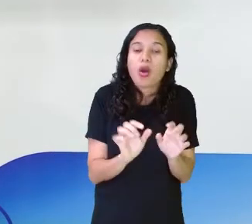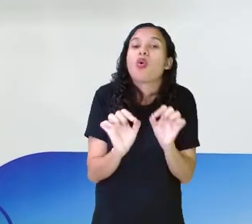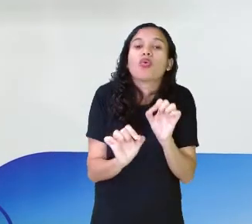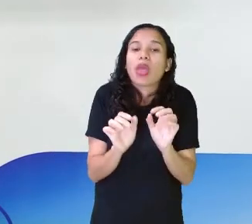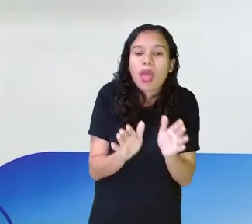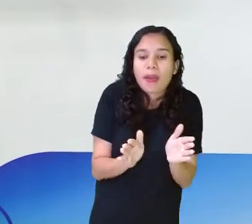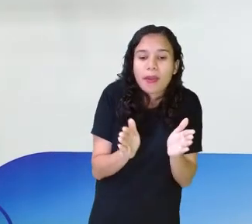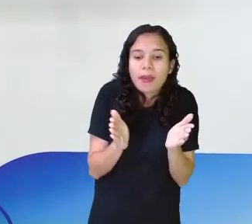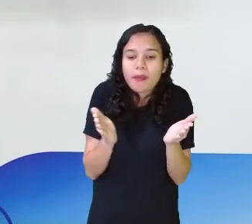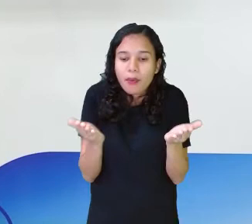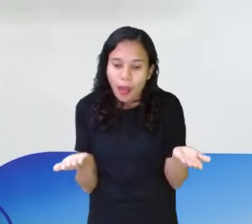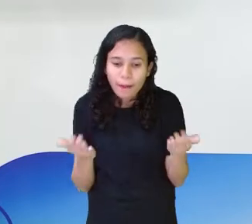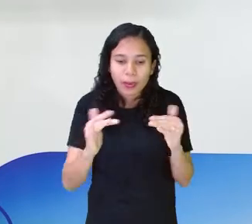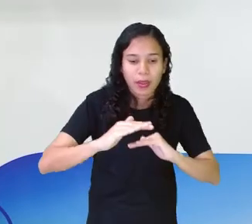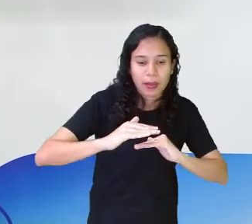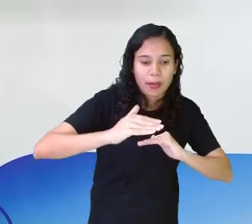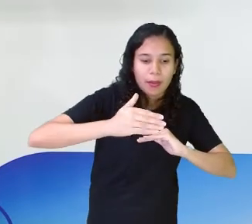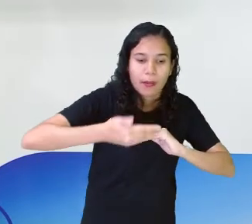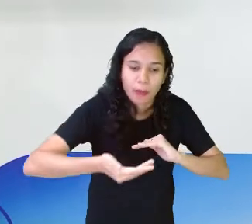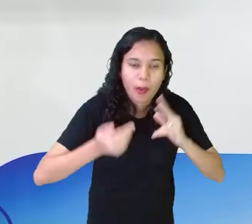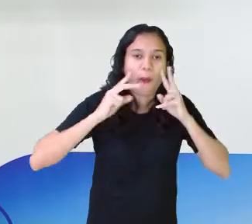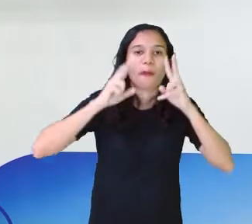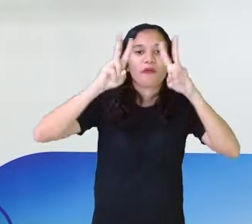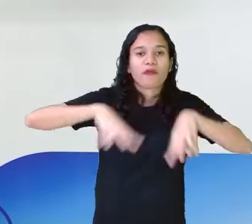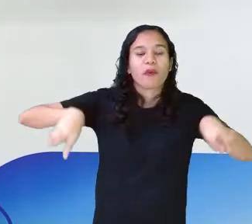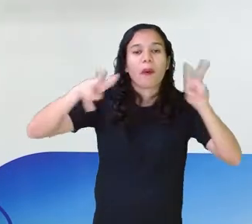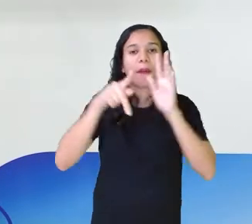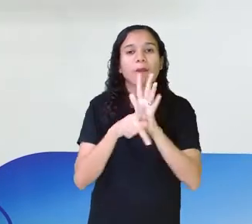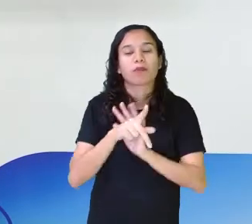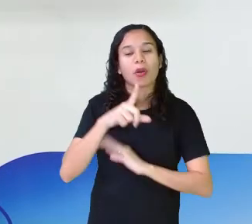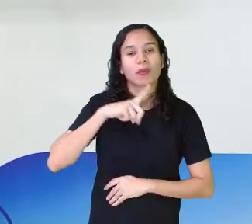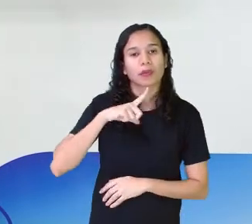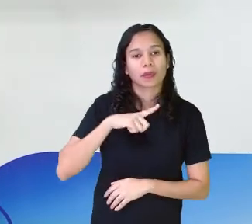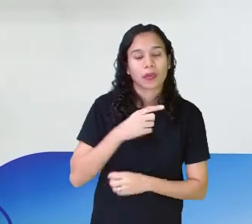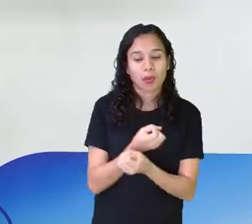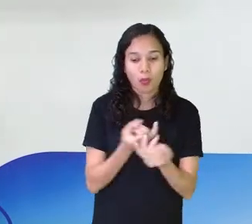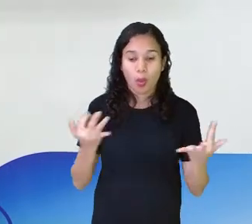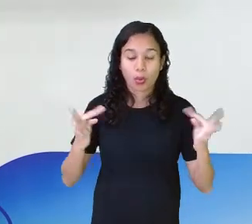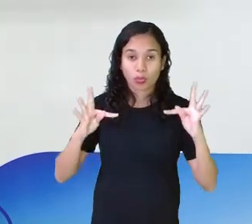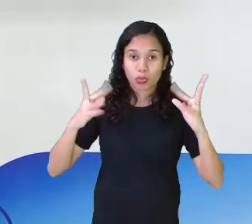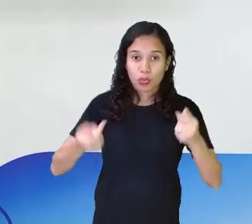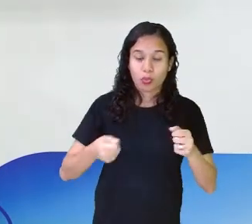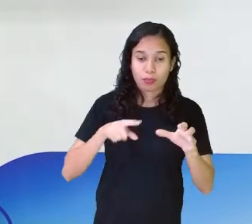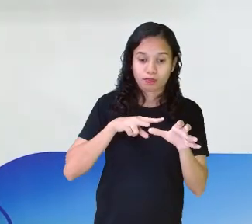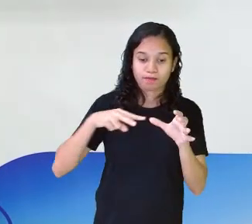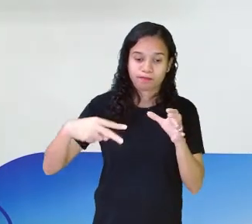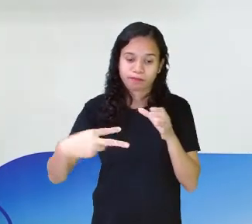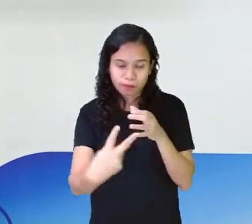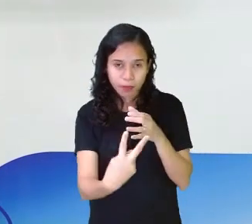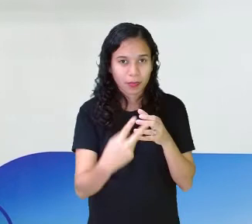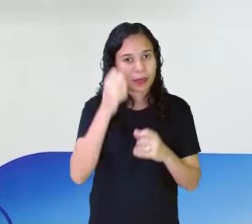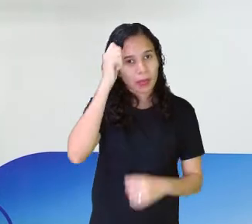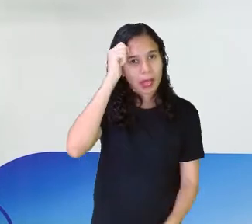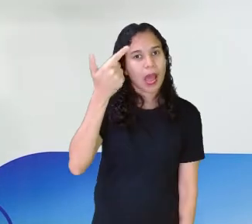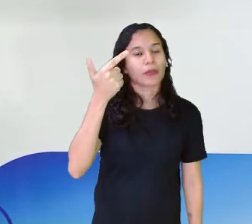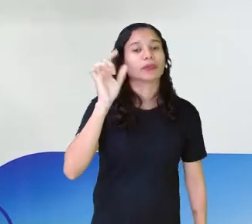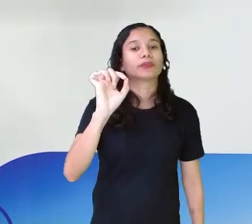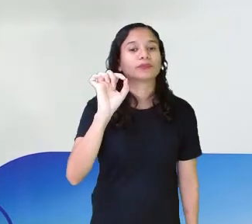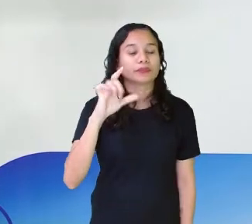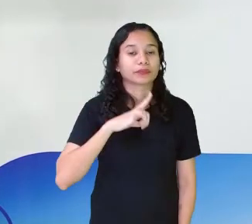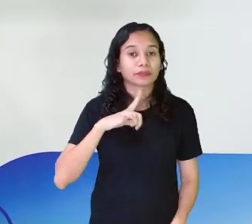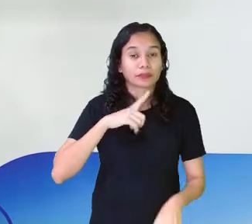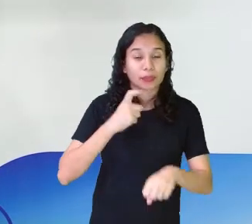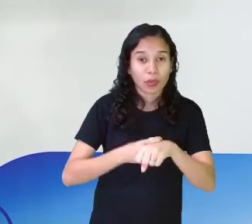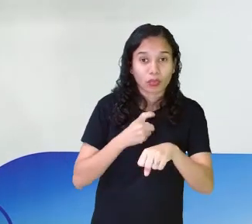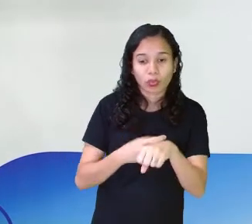nada menos do que a gente visualizar o sólido em todas as suas partes. Claro, esse